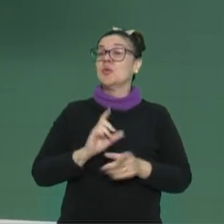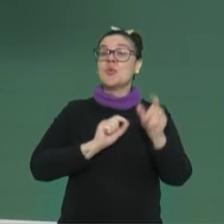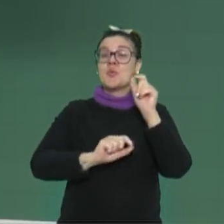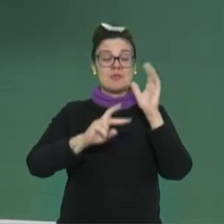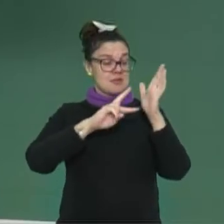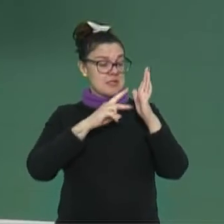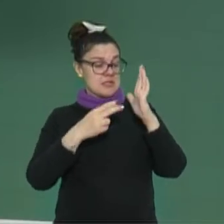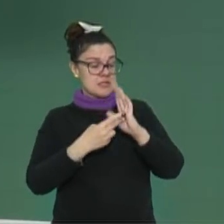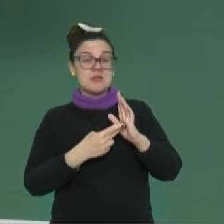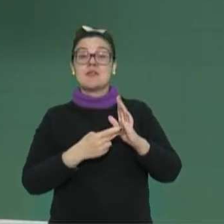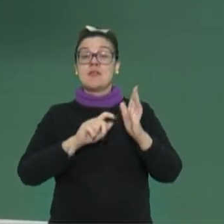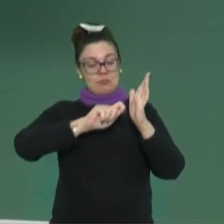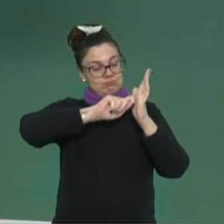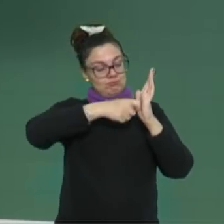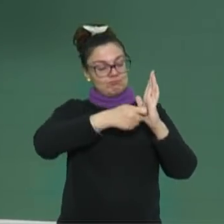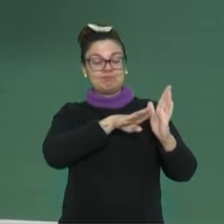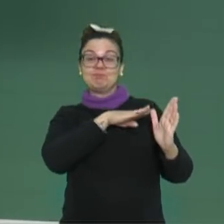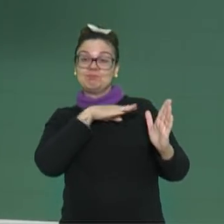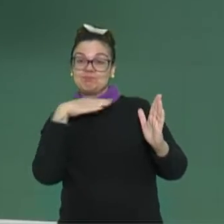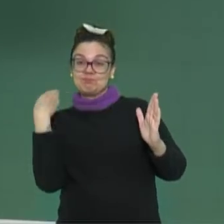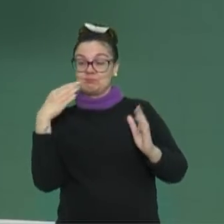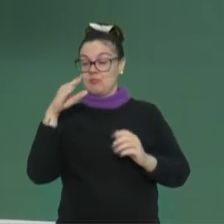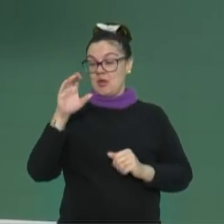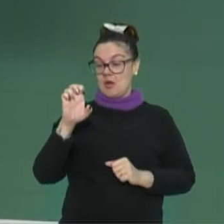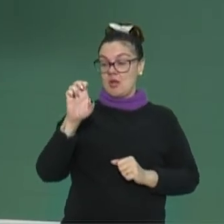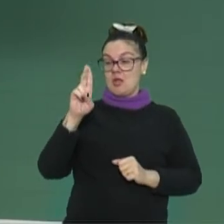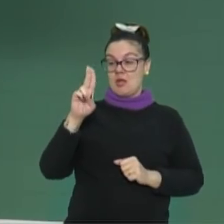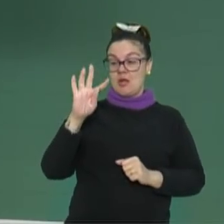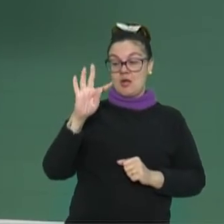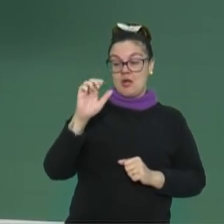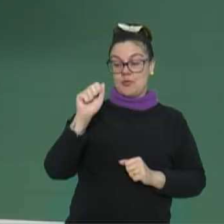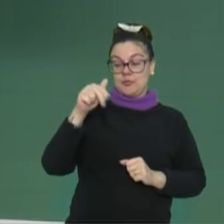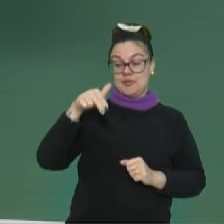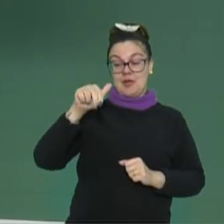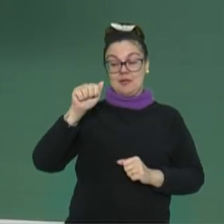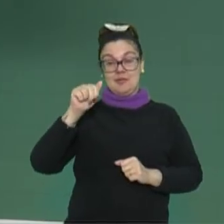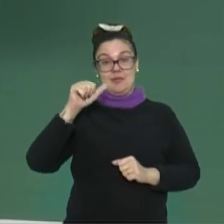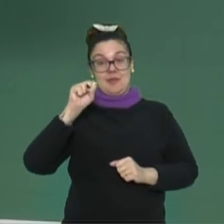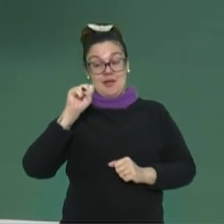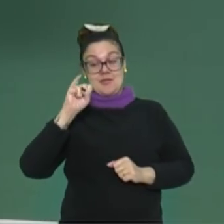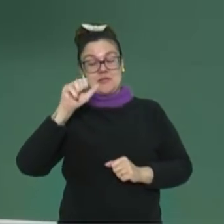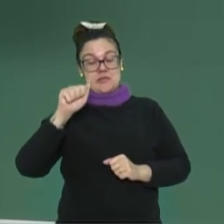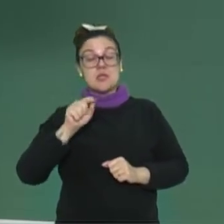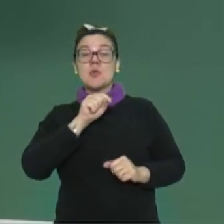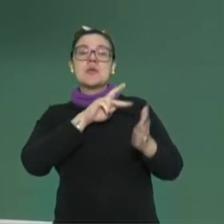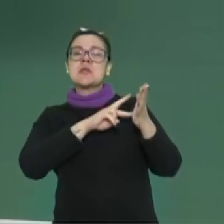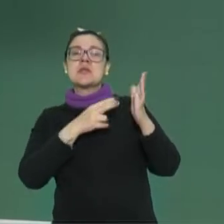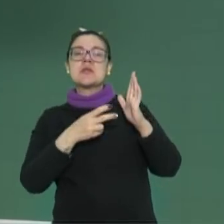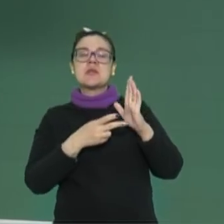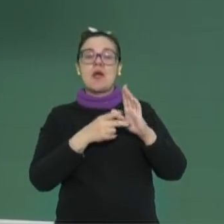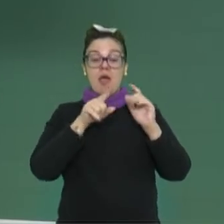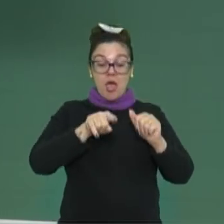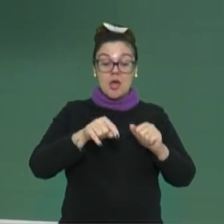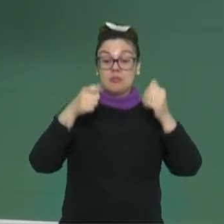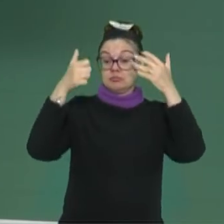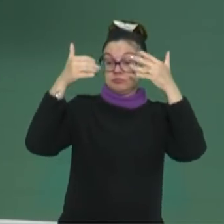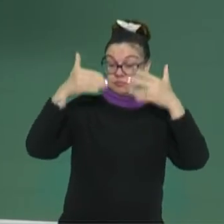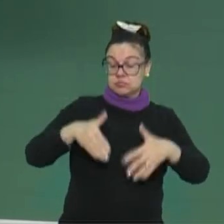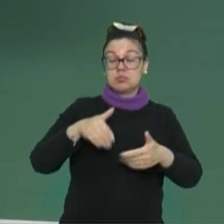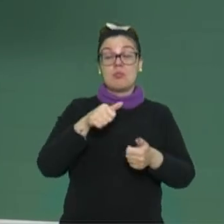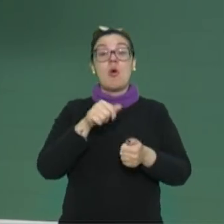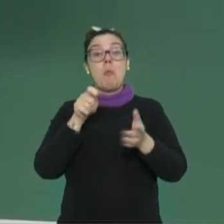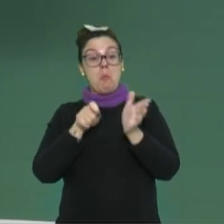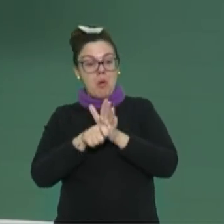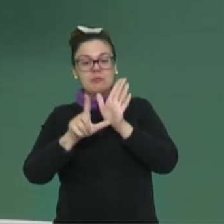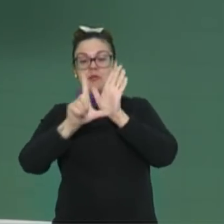a eutanásia, dentro de algumas tradições, culturas, pensamentos, reflexões, é um crime ou até mesmo um pecado